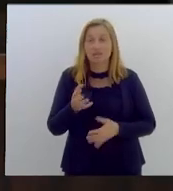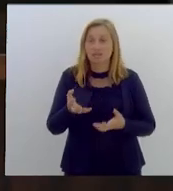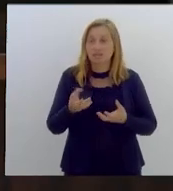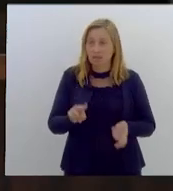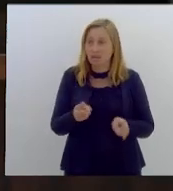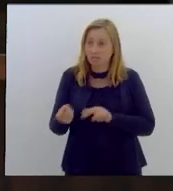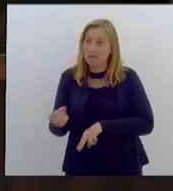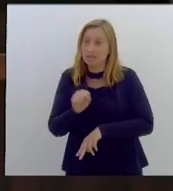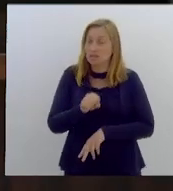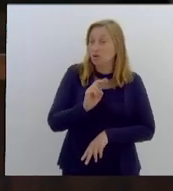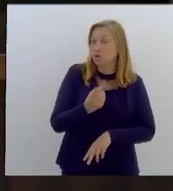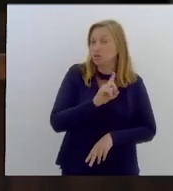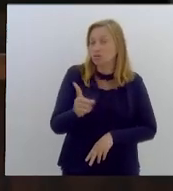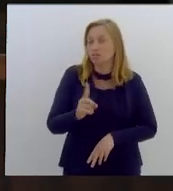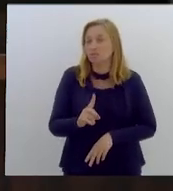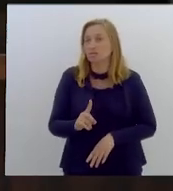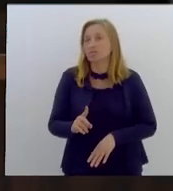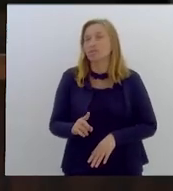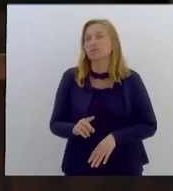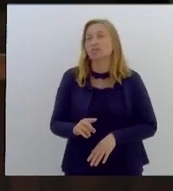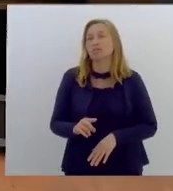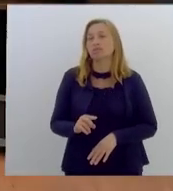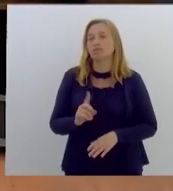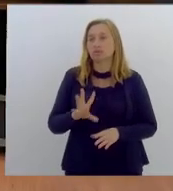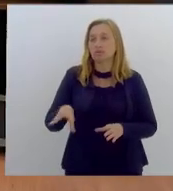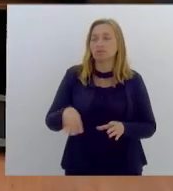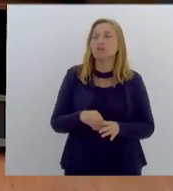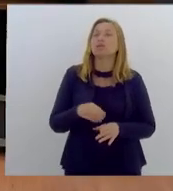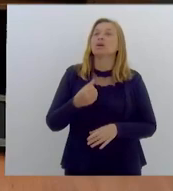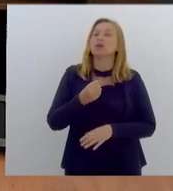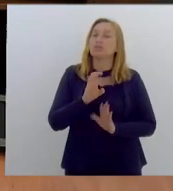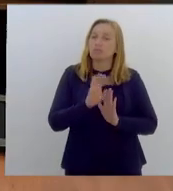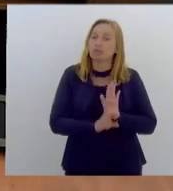encaminhar? Não. Aí tudo bem, aglutinadas. Emenda número